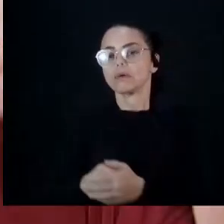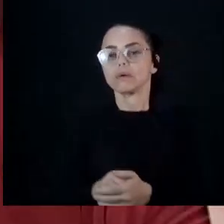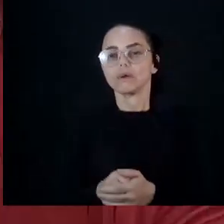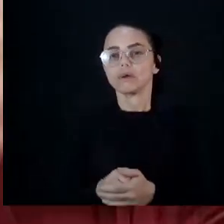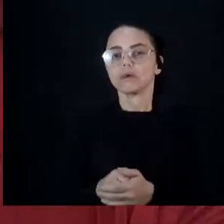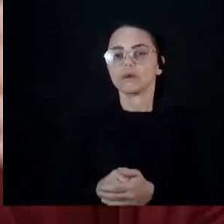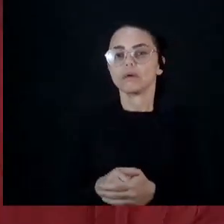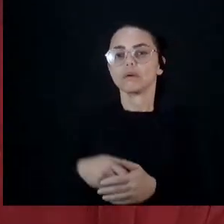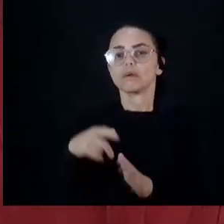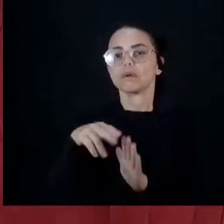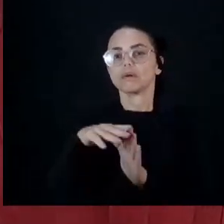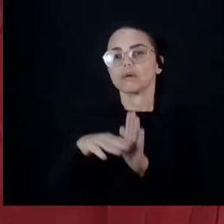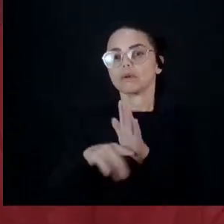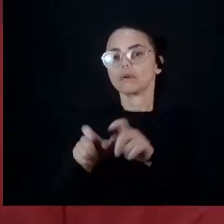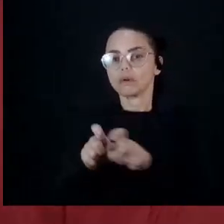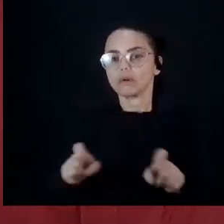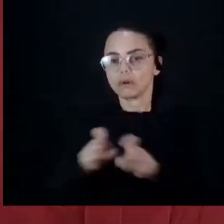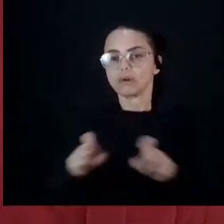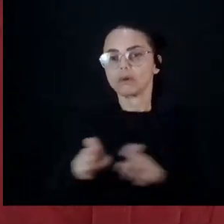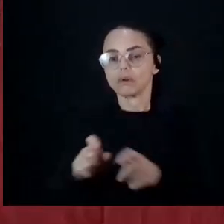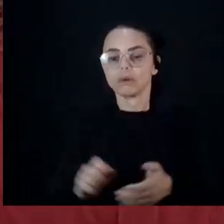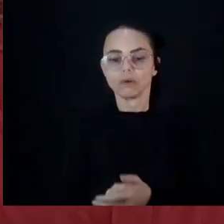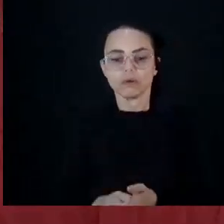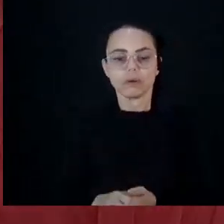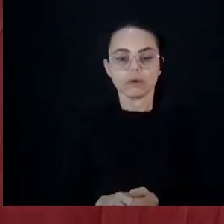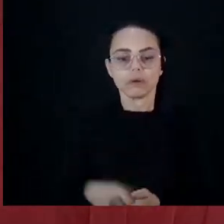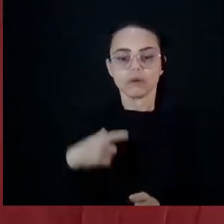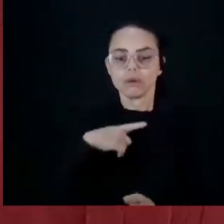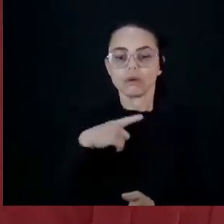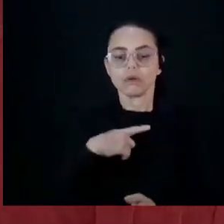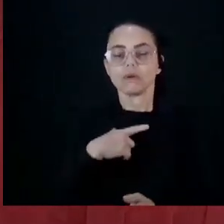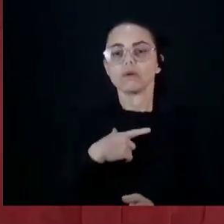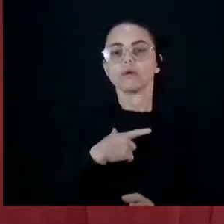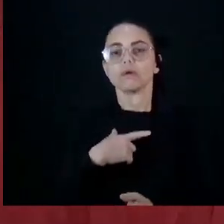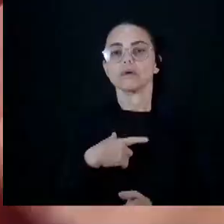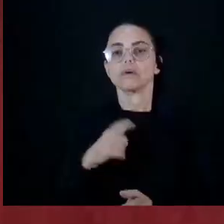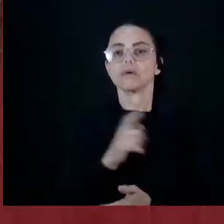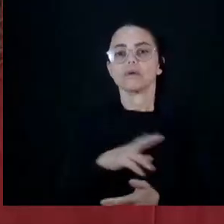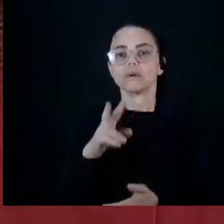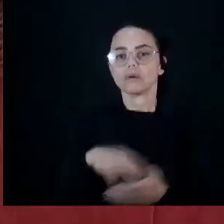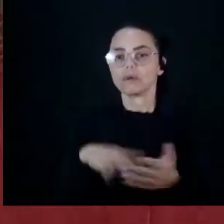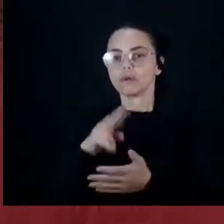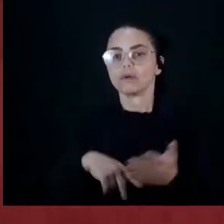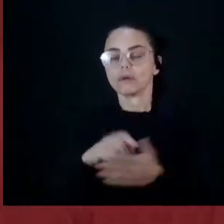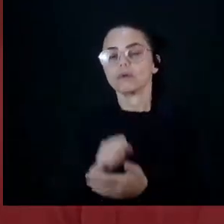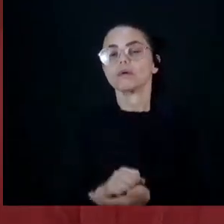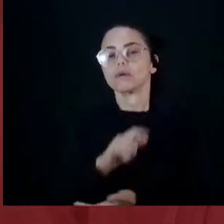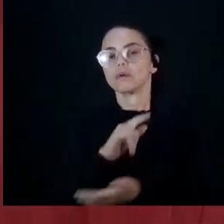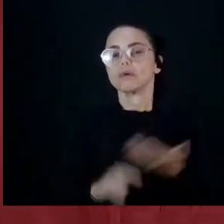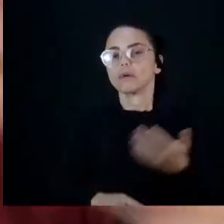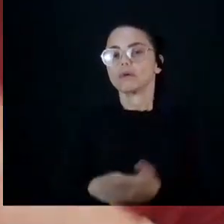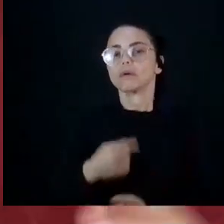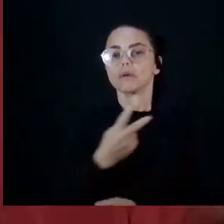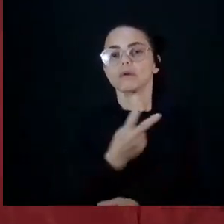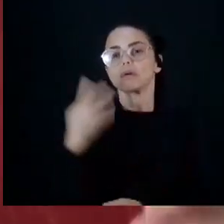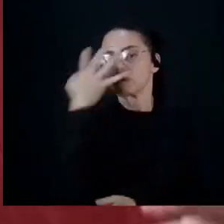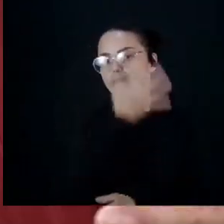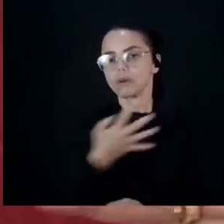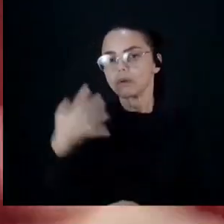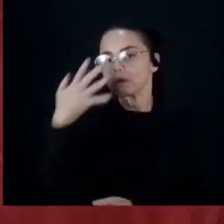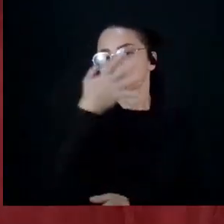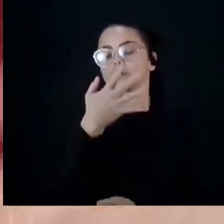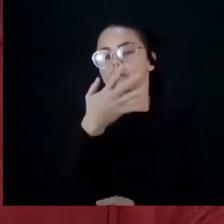né, que está na nuvem e lê essas notas fiscais 24 horas por dia. E grava